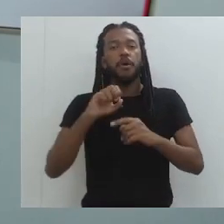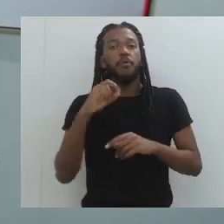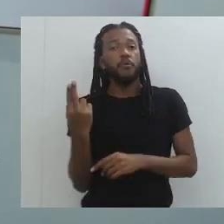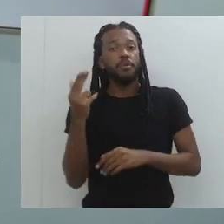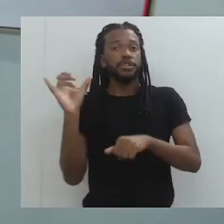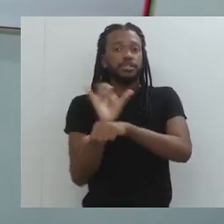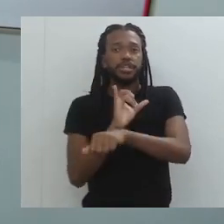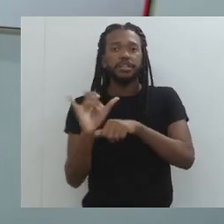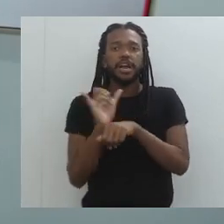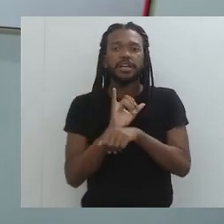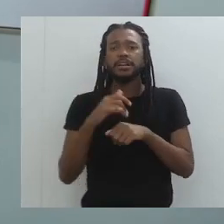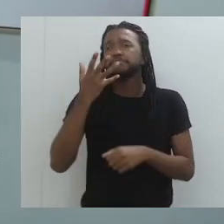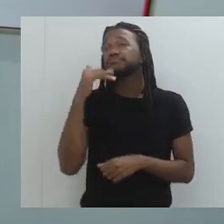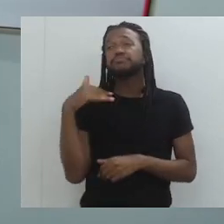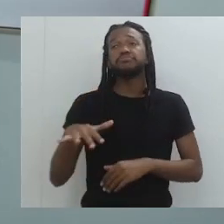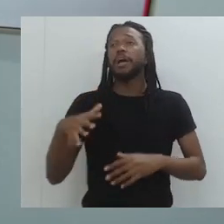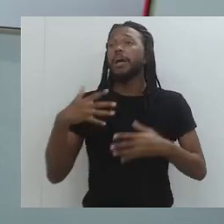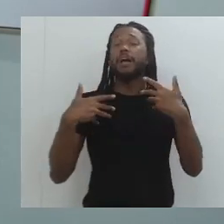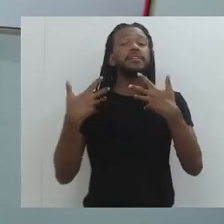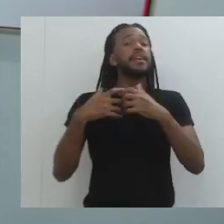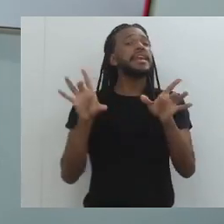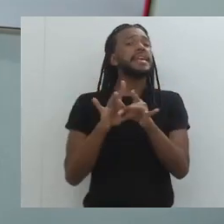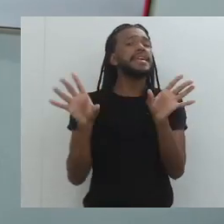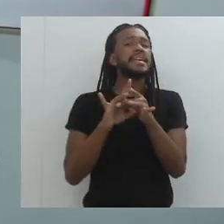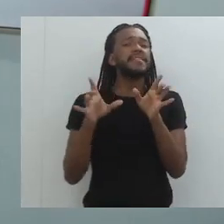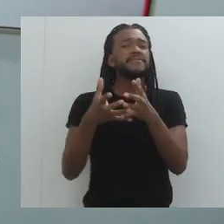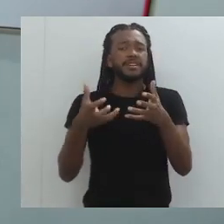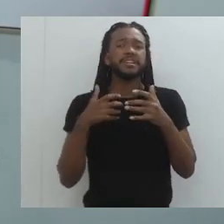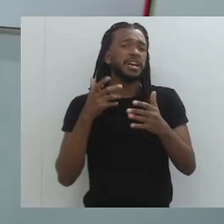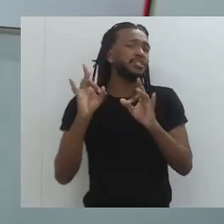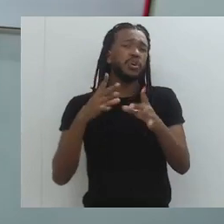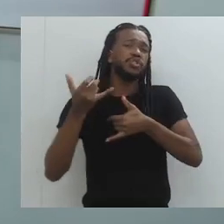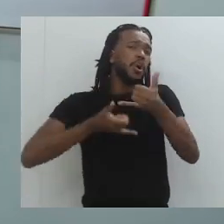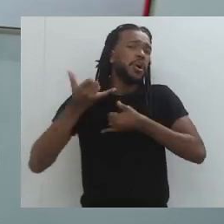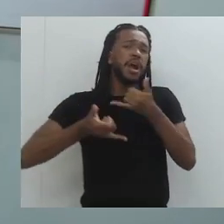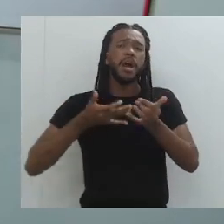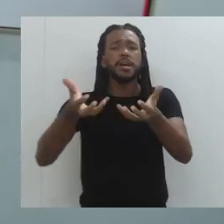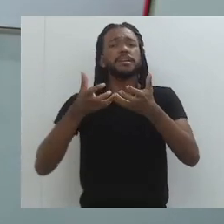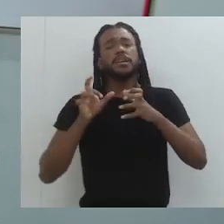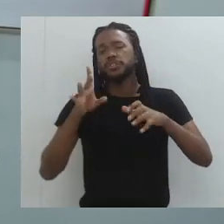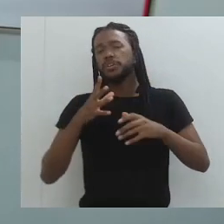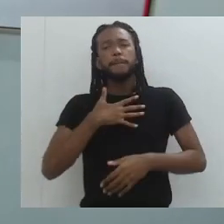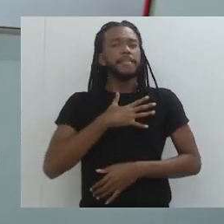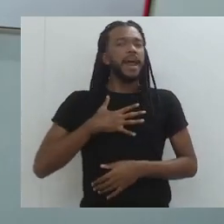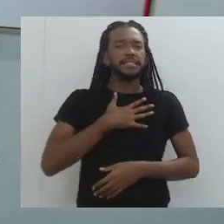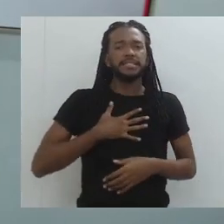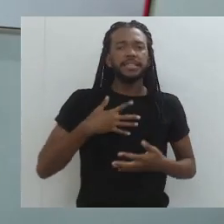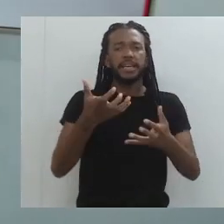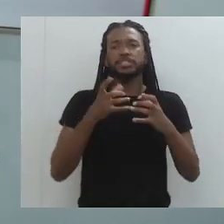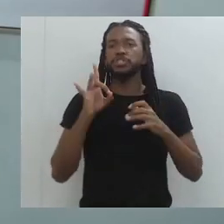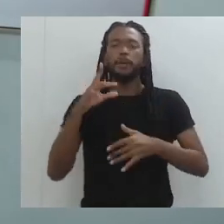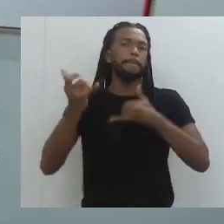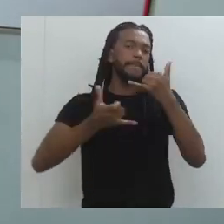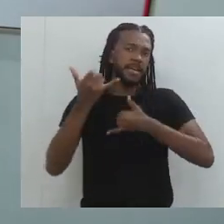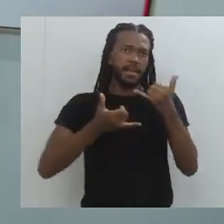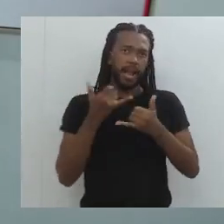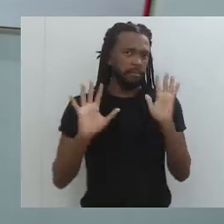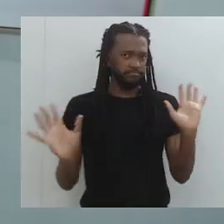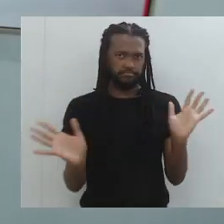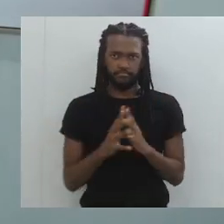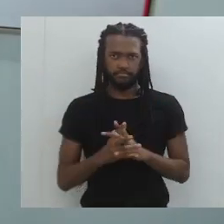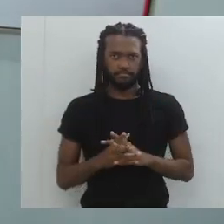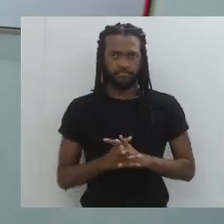estratégias. Porque a gente joga, porque naquele momento a gente só quer jogar, só quer o prazer, só quer o brincar. Não é isso?